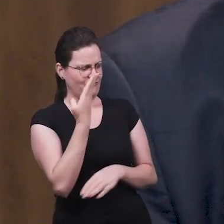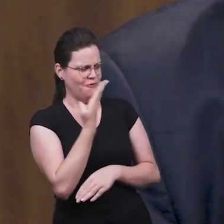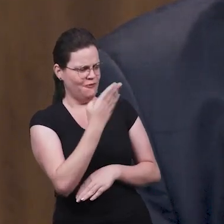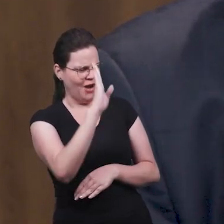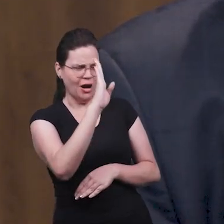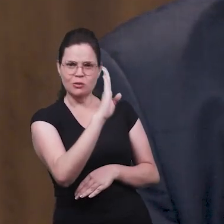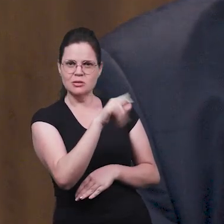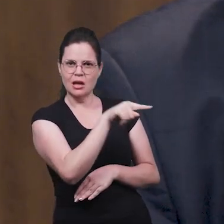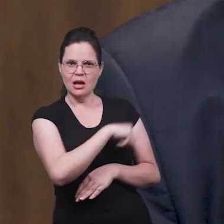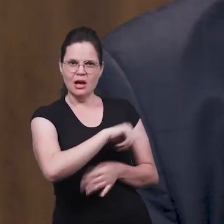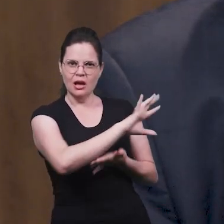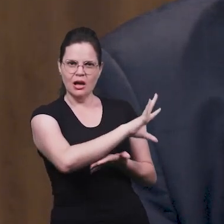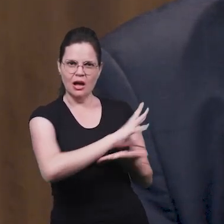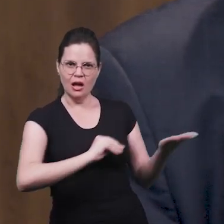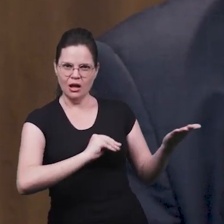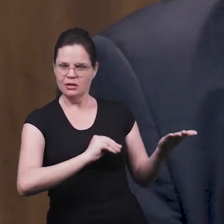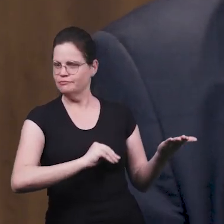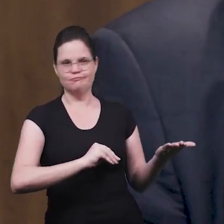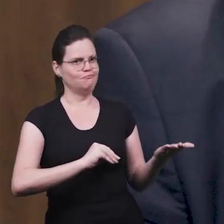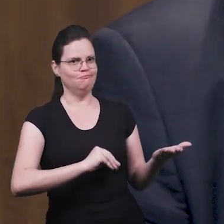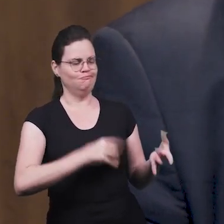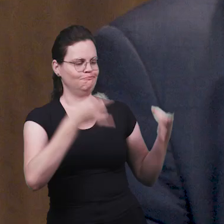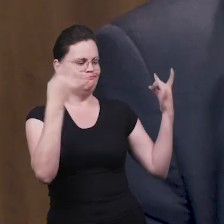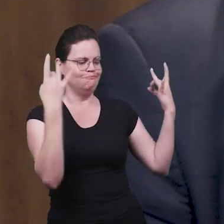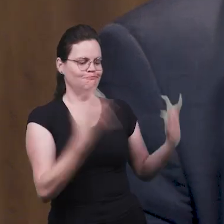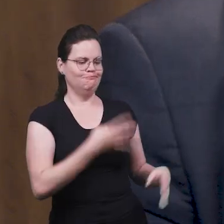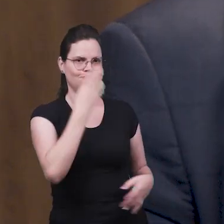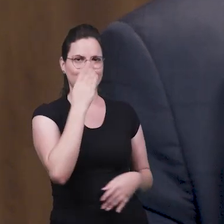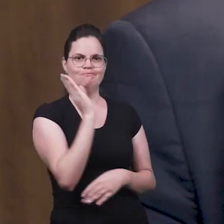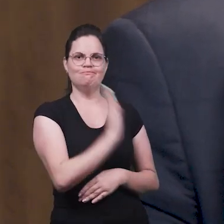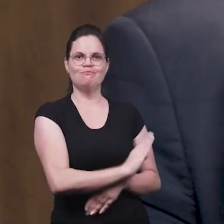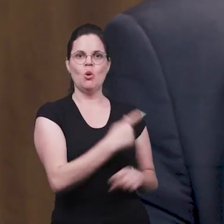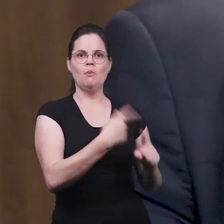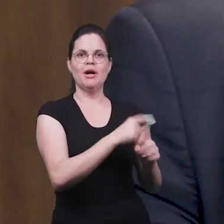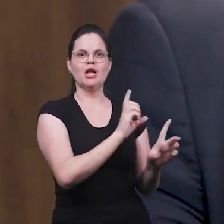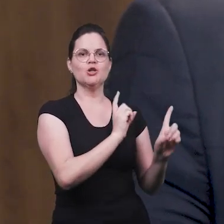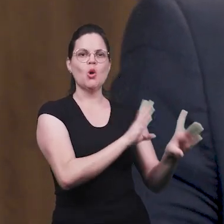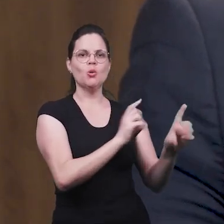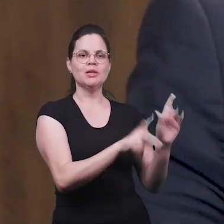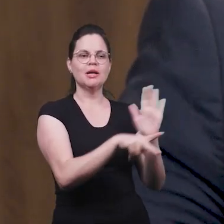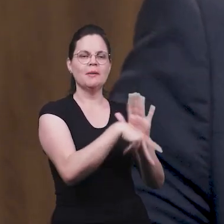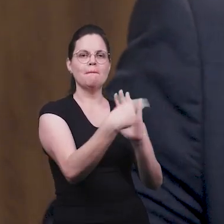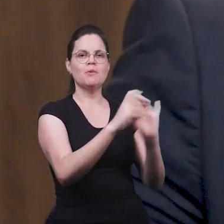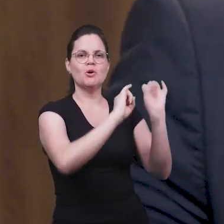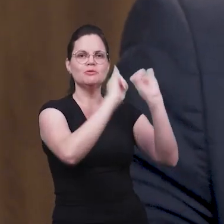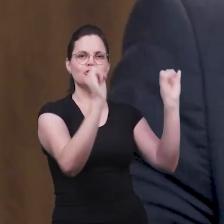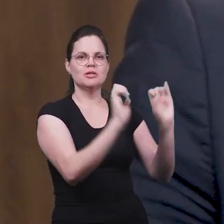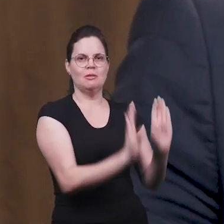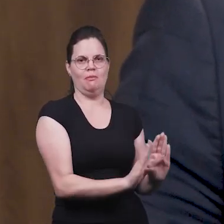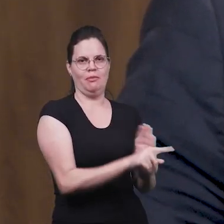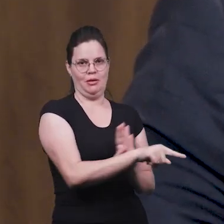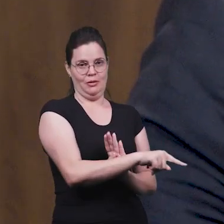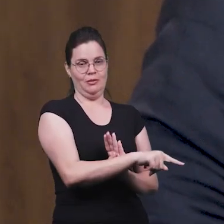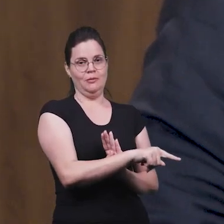falsa doutrina da chamada Jezabel, que estava trazendo ali uma